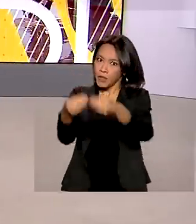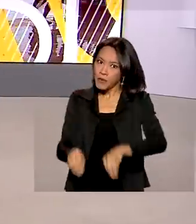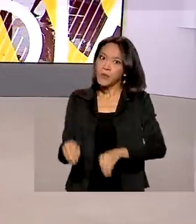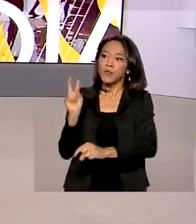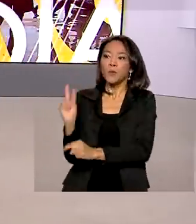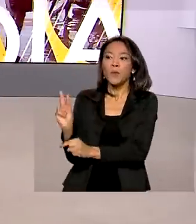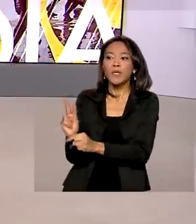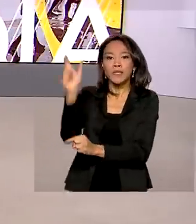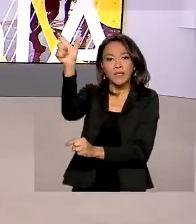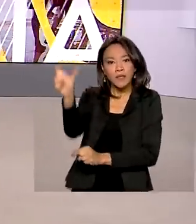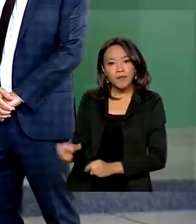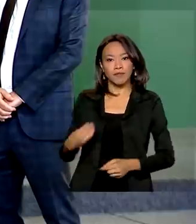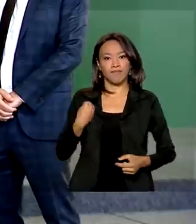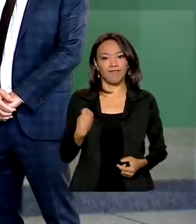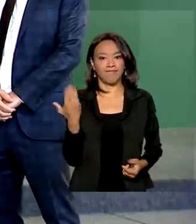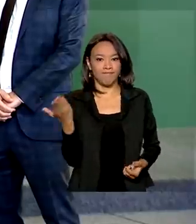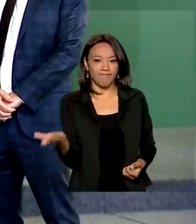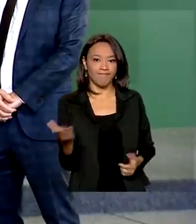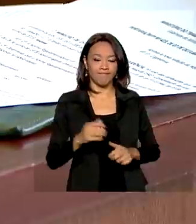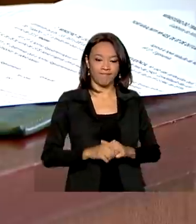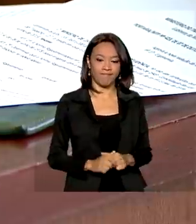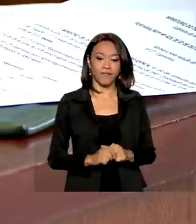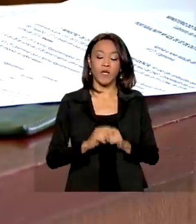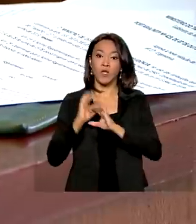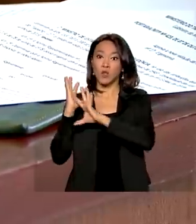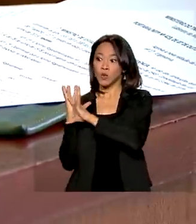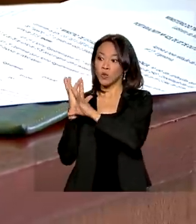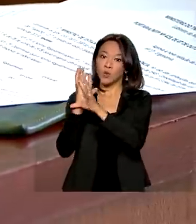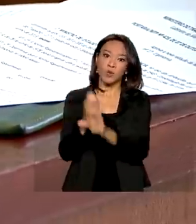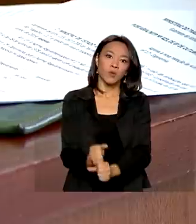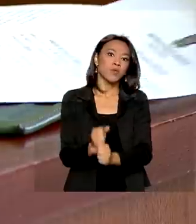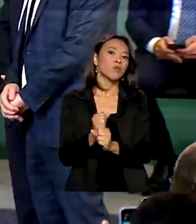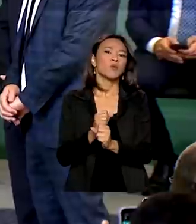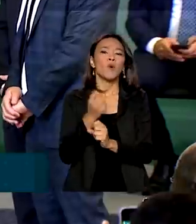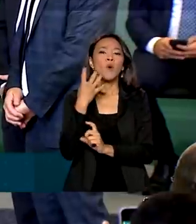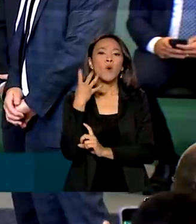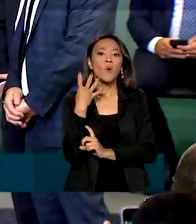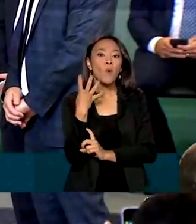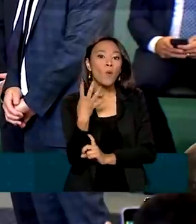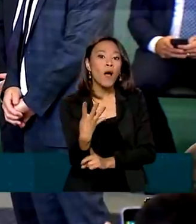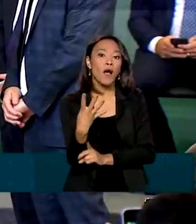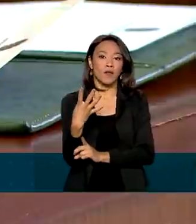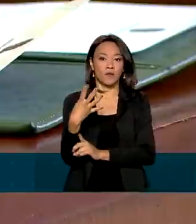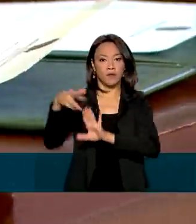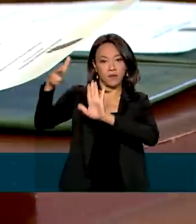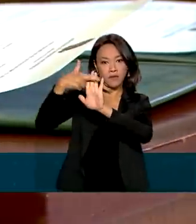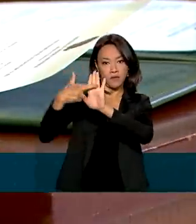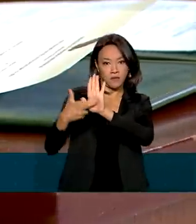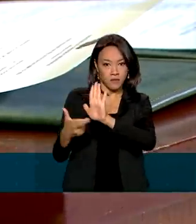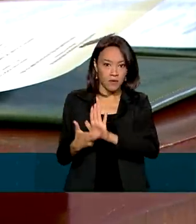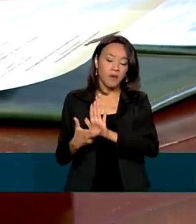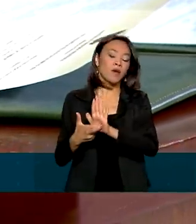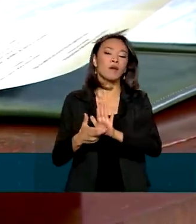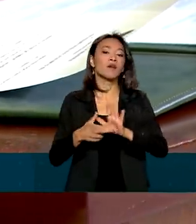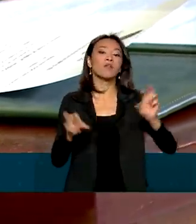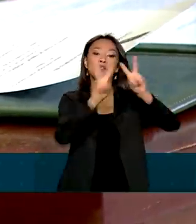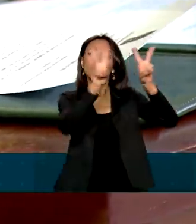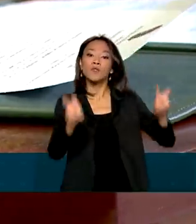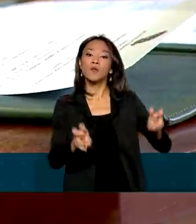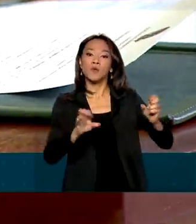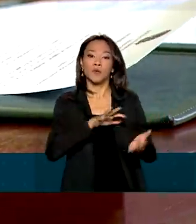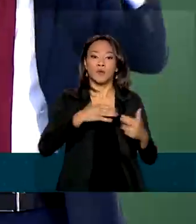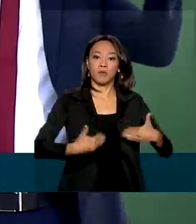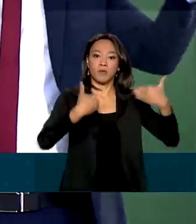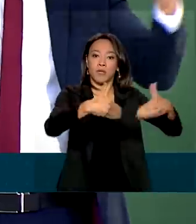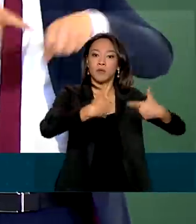proteção do trabalhador e ao todo foram modificadas quatro normas regulamentadoras do Ministério do Trabalho